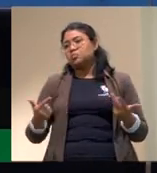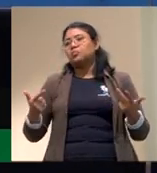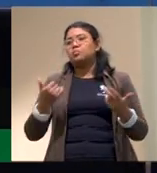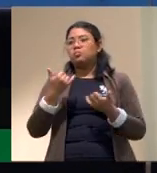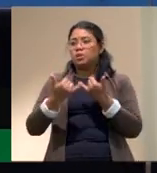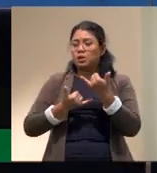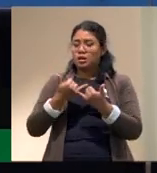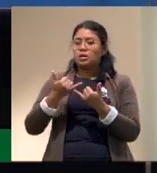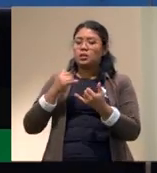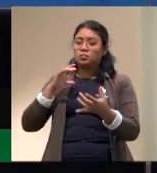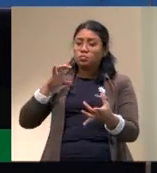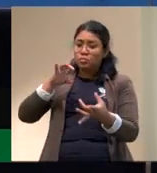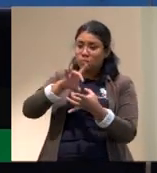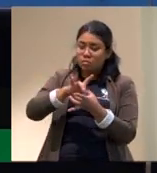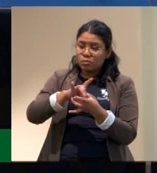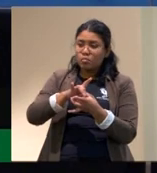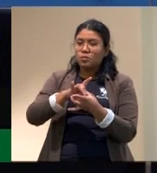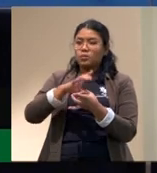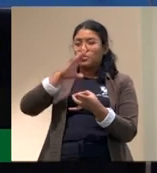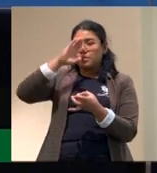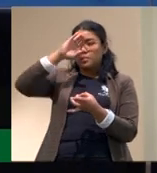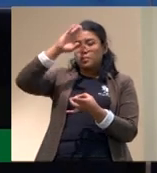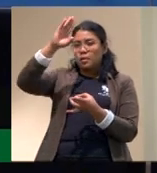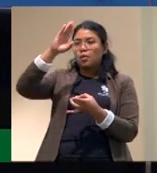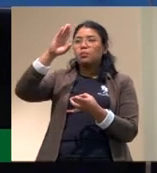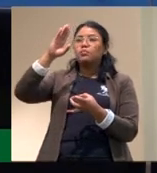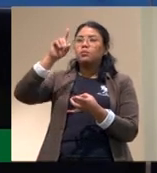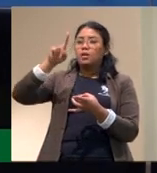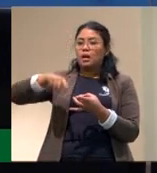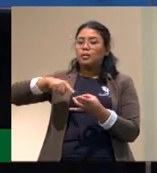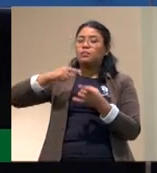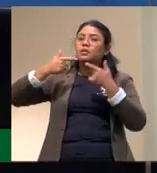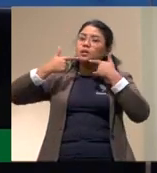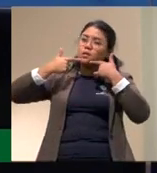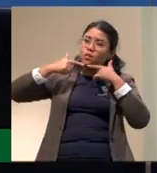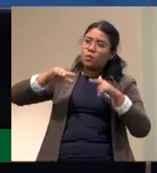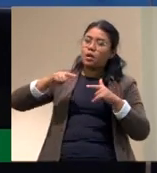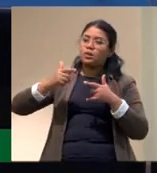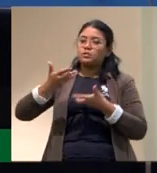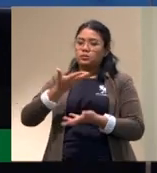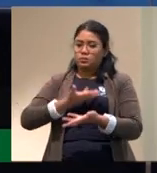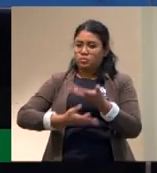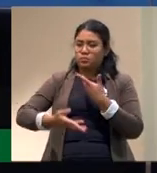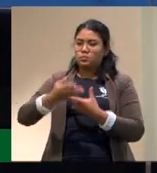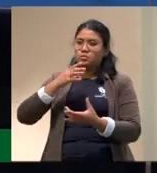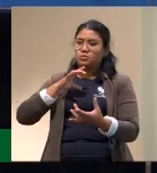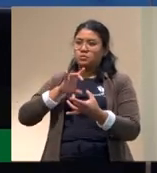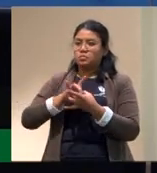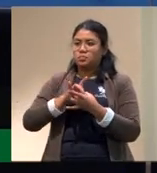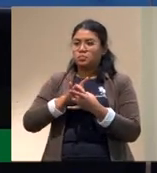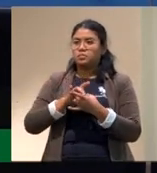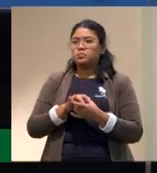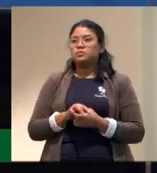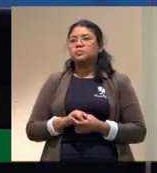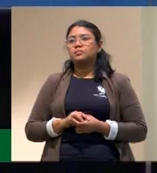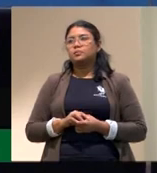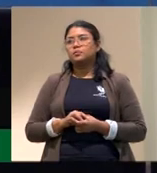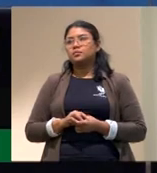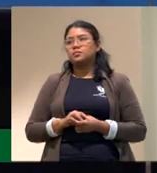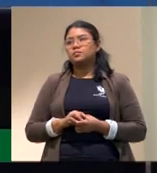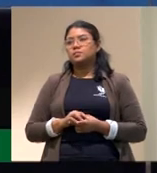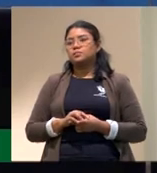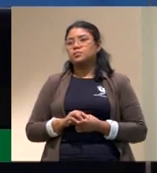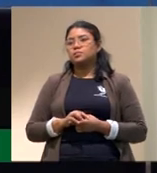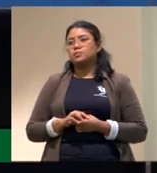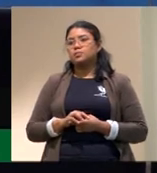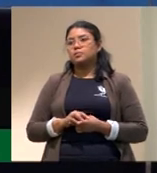um eixo metodológico, porque a brincadeira é a linguagem, a brincadeira também integra o eixo das linguagens, né? Então, poderia